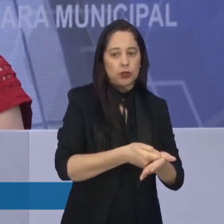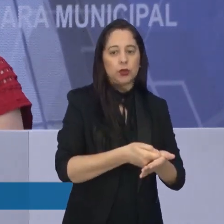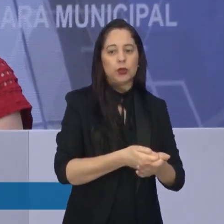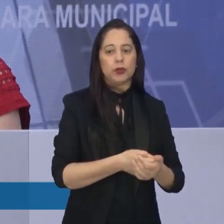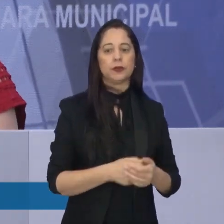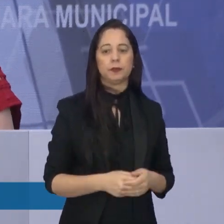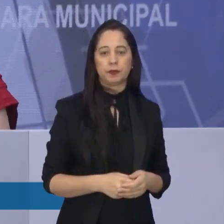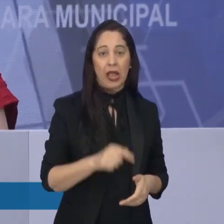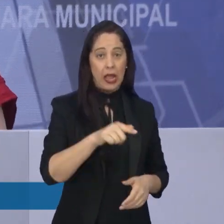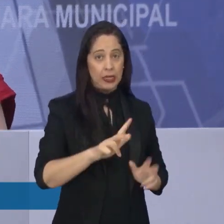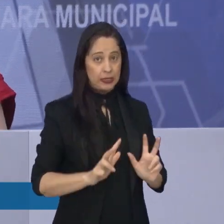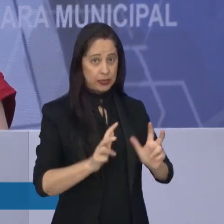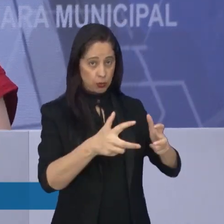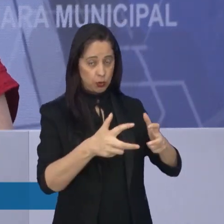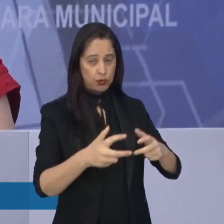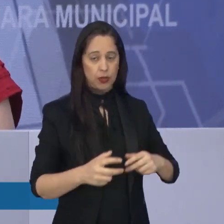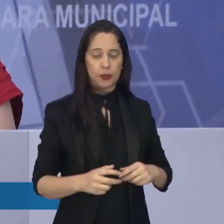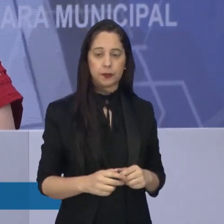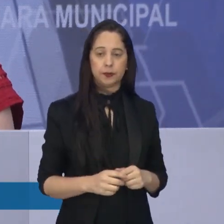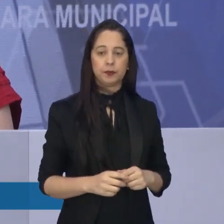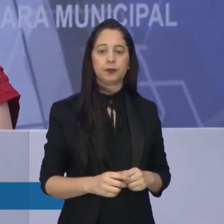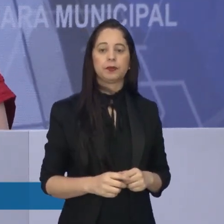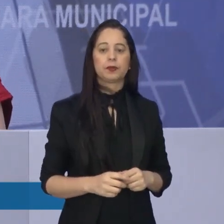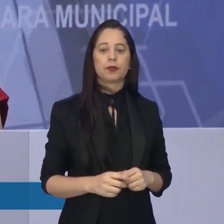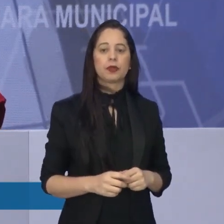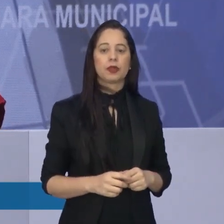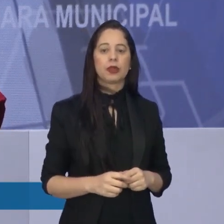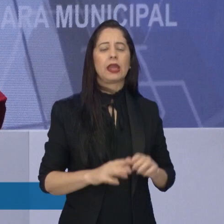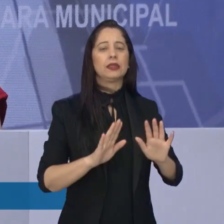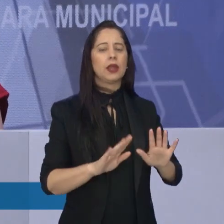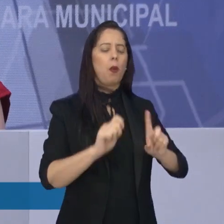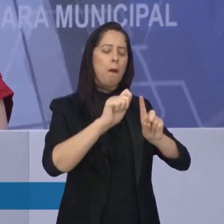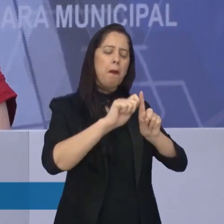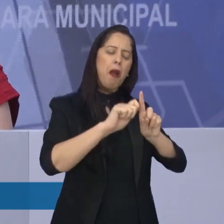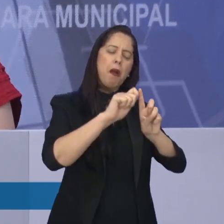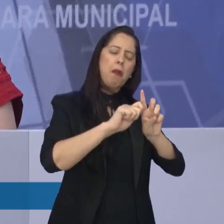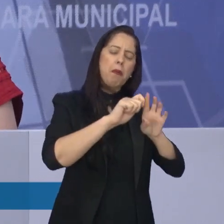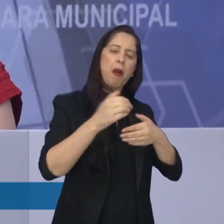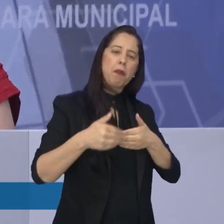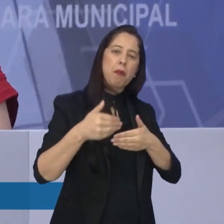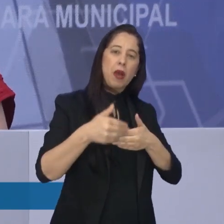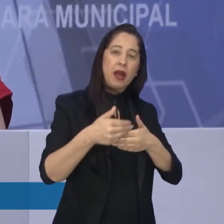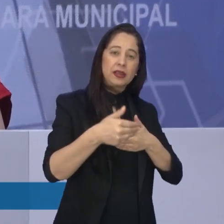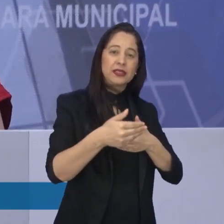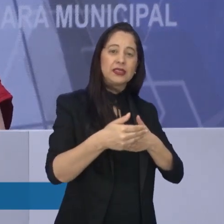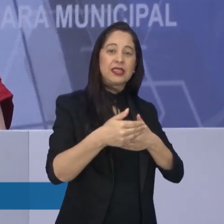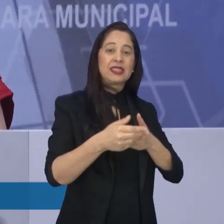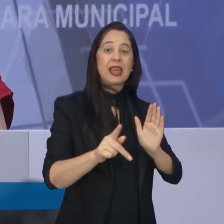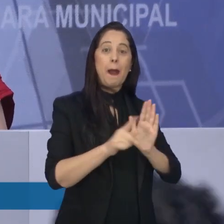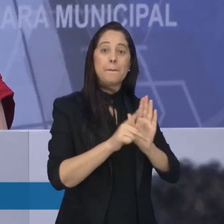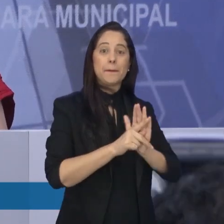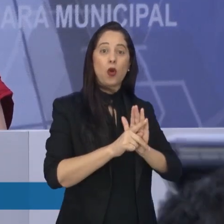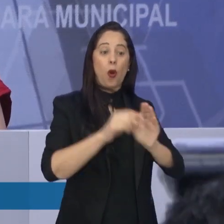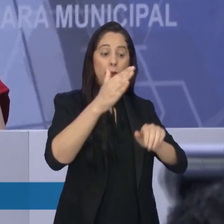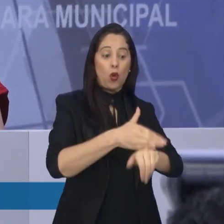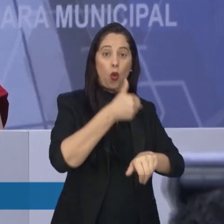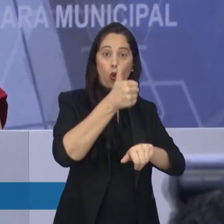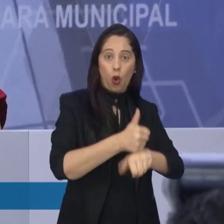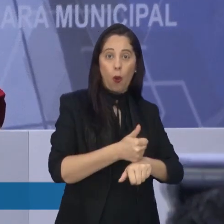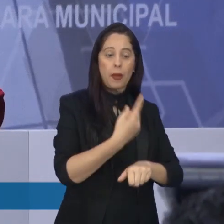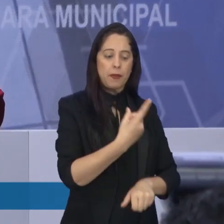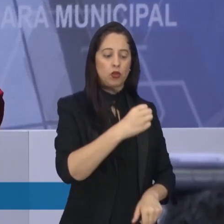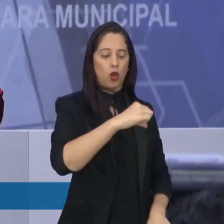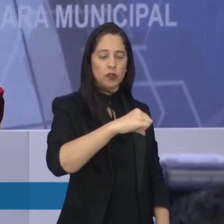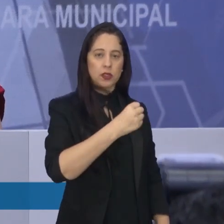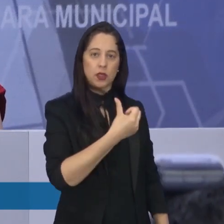Municipal de São José dos Campos. Nos meses que seguiram ao golpe de 1964,